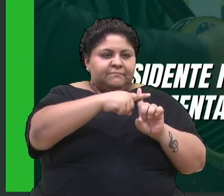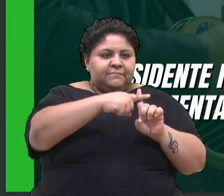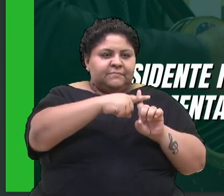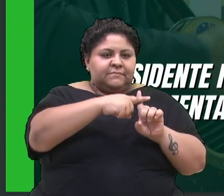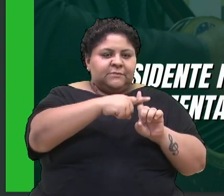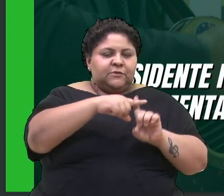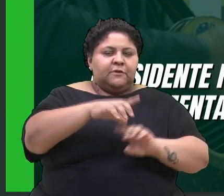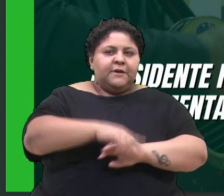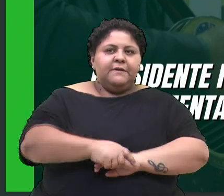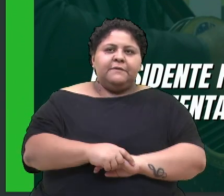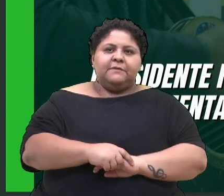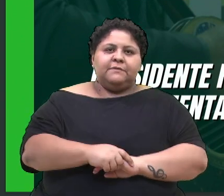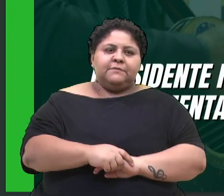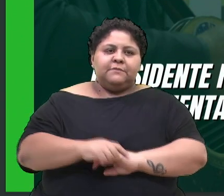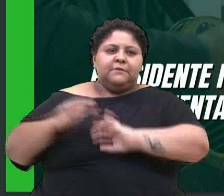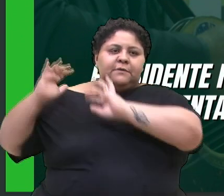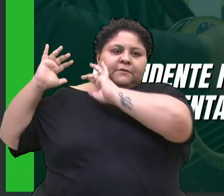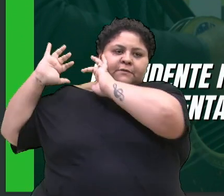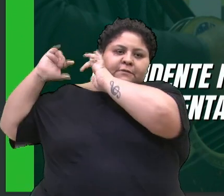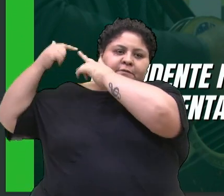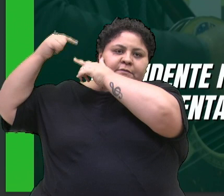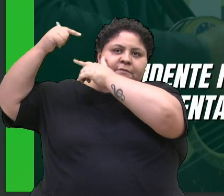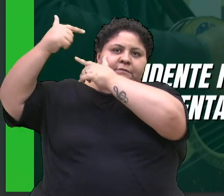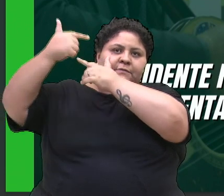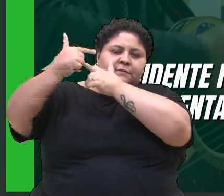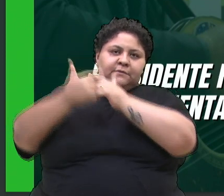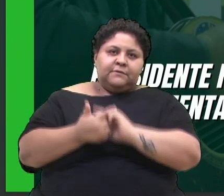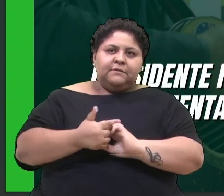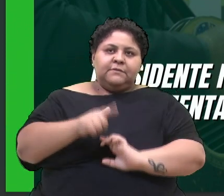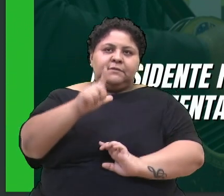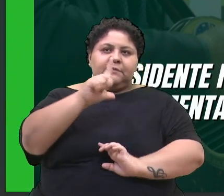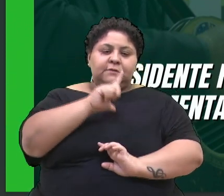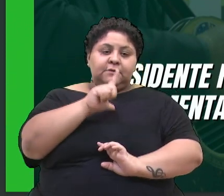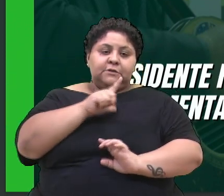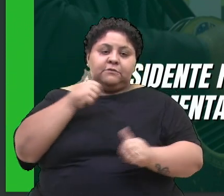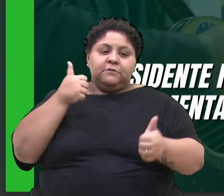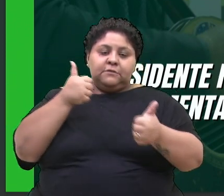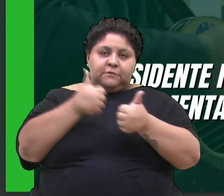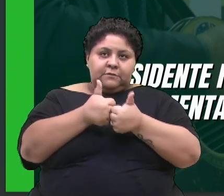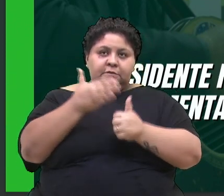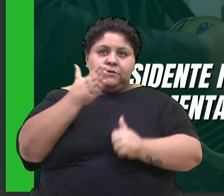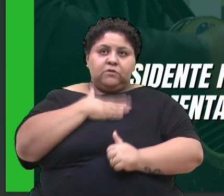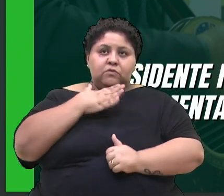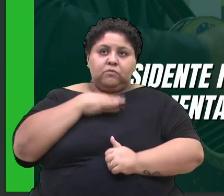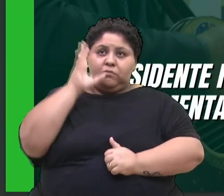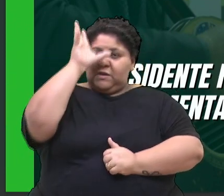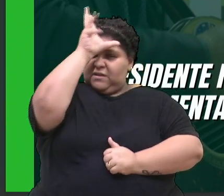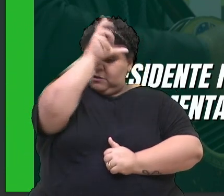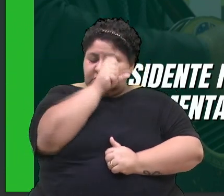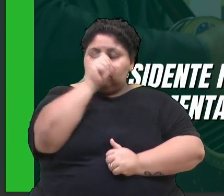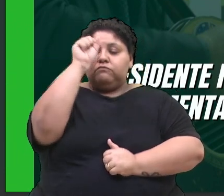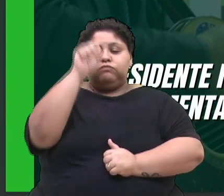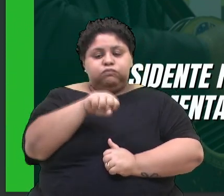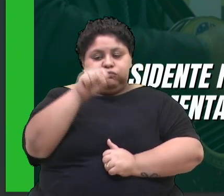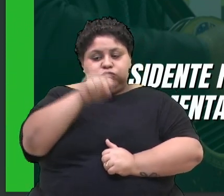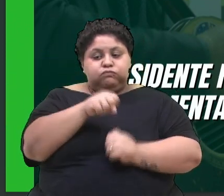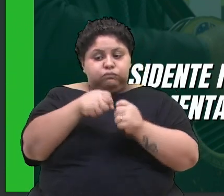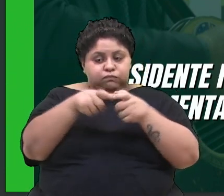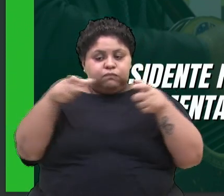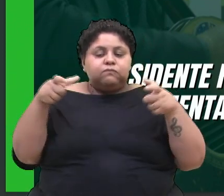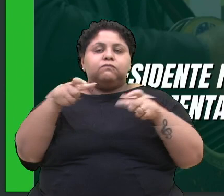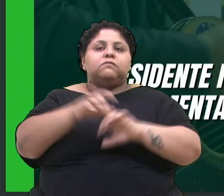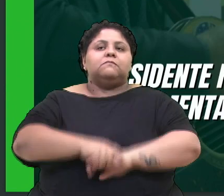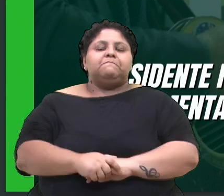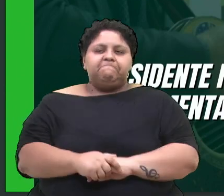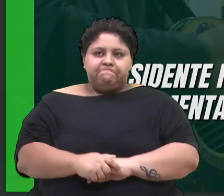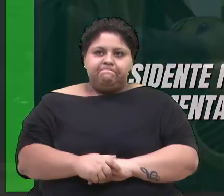convivência democrática, saudável, que eu tive com todos. E o meu aprendizado realmente foi muito grande.